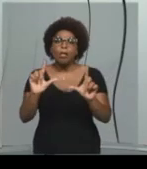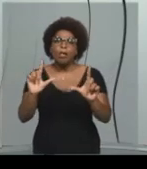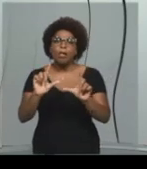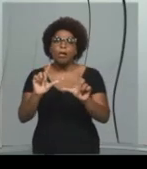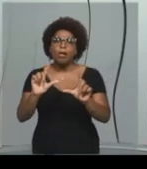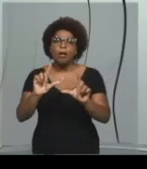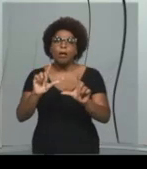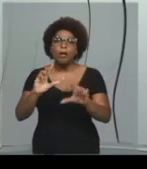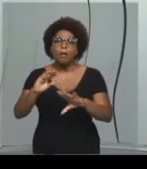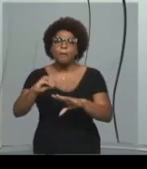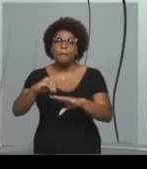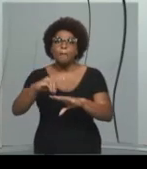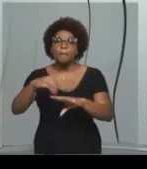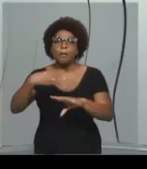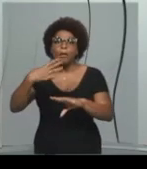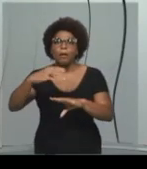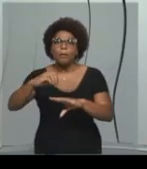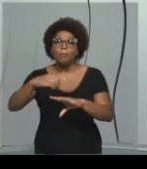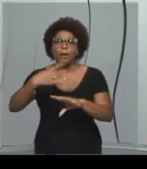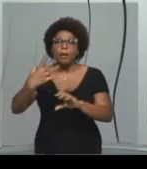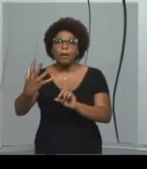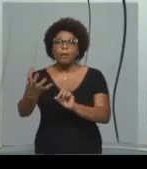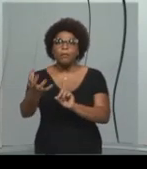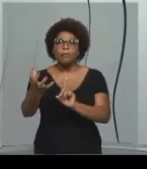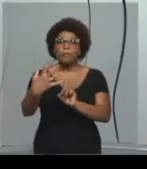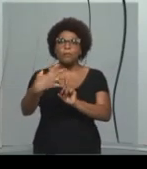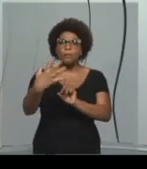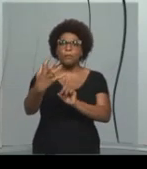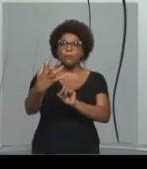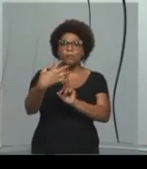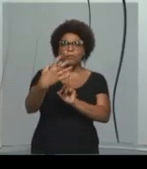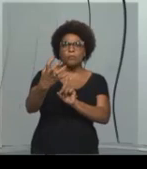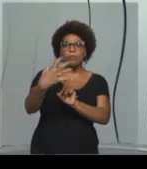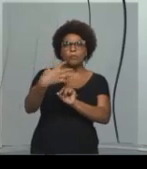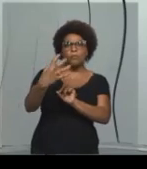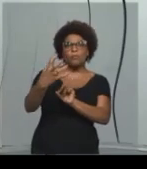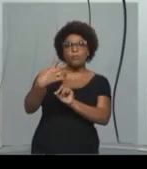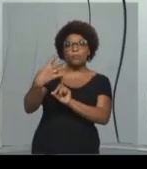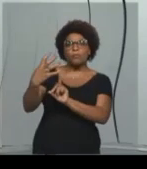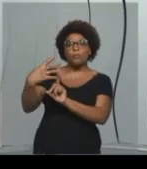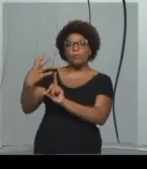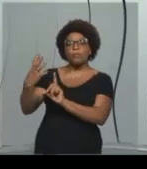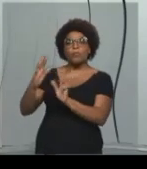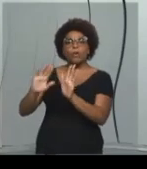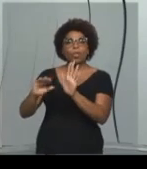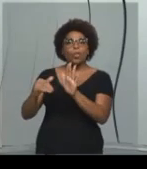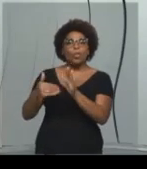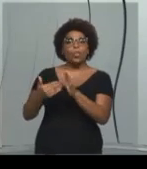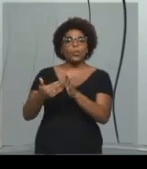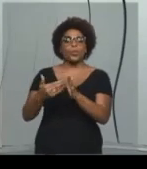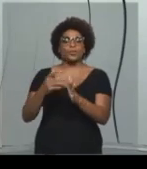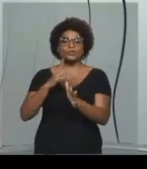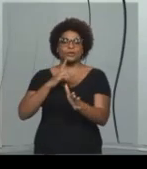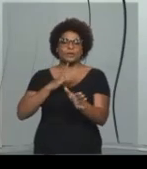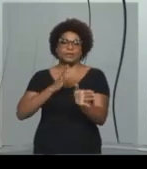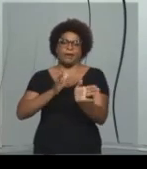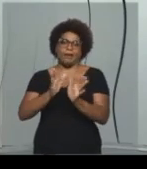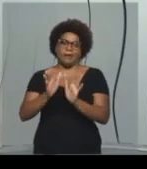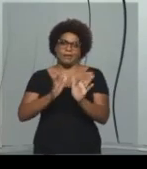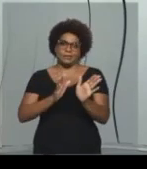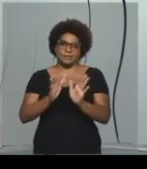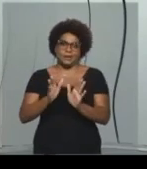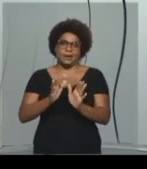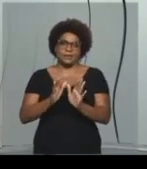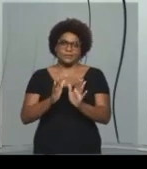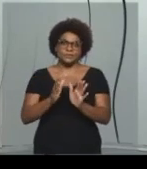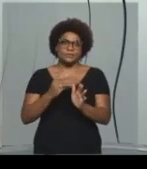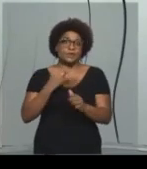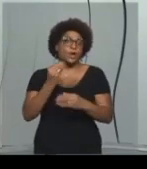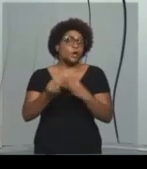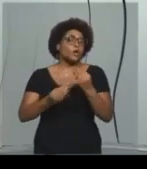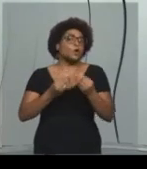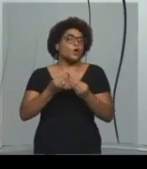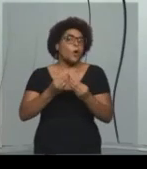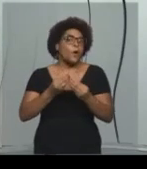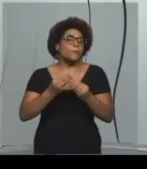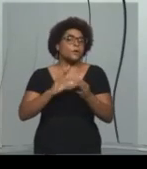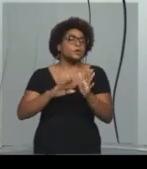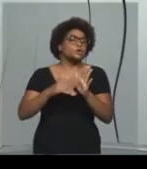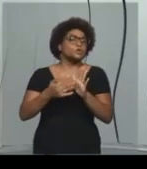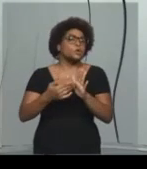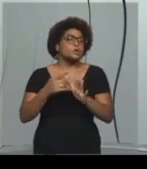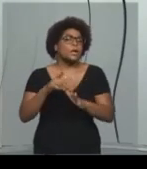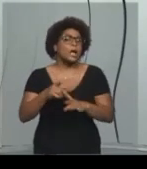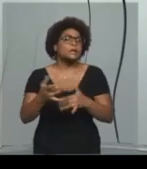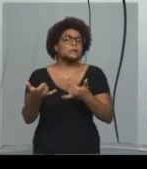nos canais de comunicação a que ele tem acesso. E como que isso determina, como que isso delimita